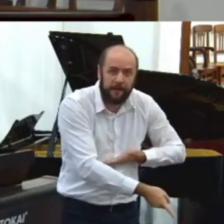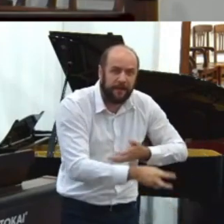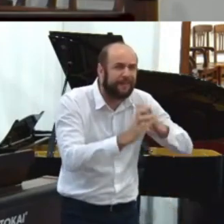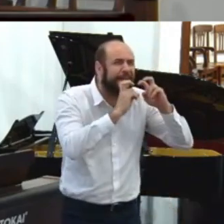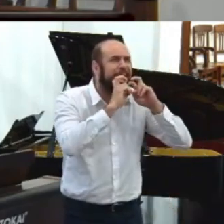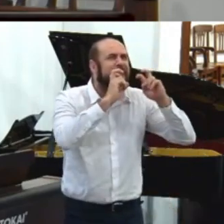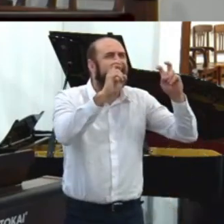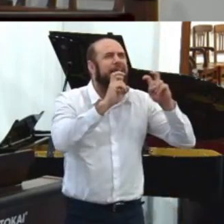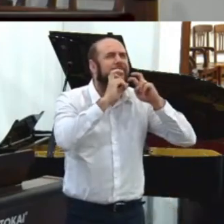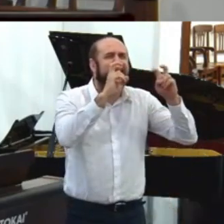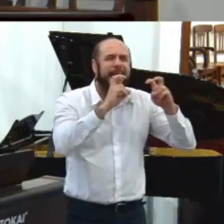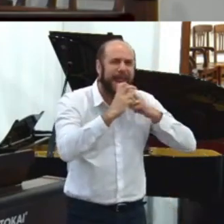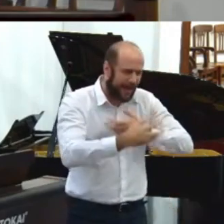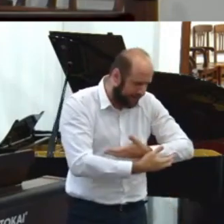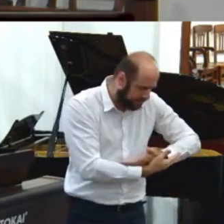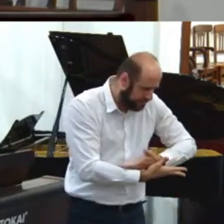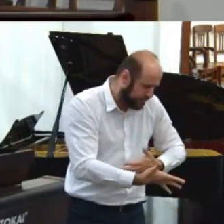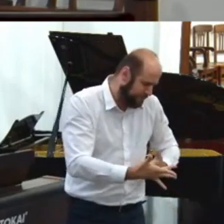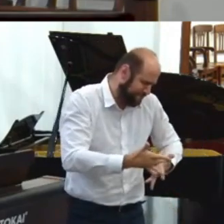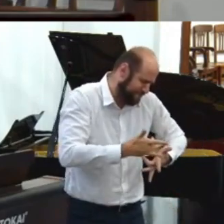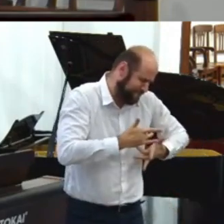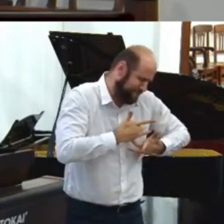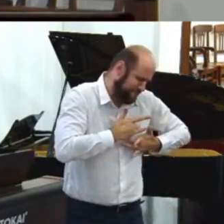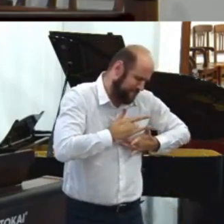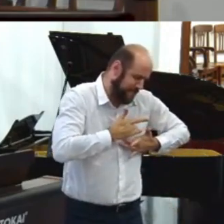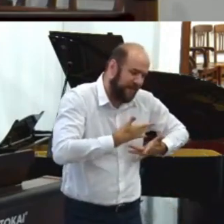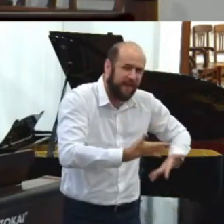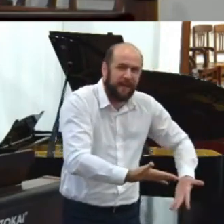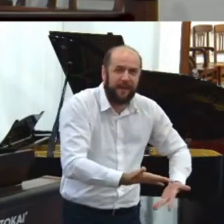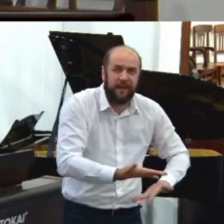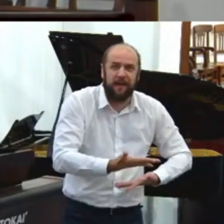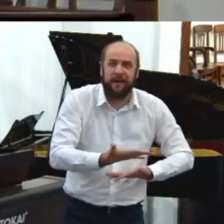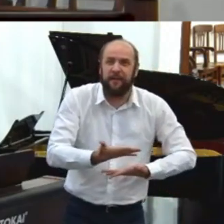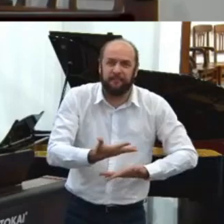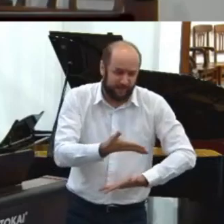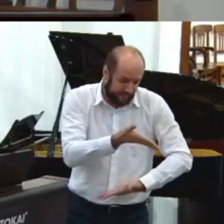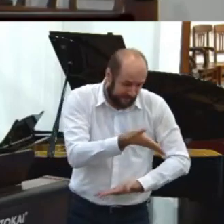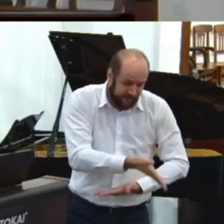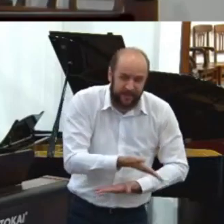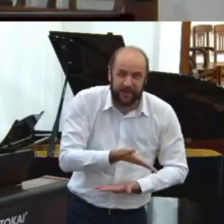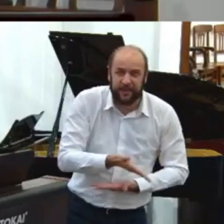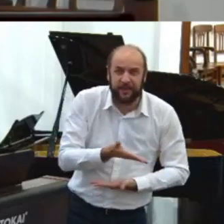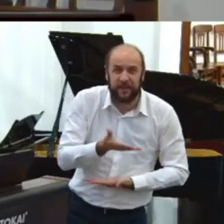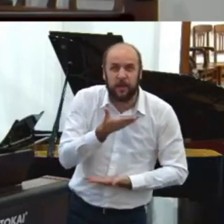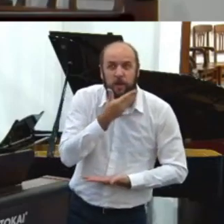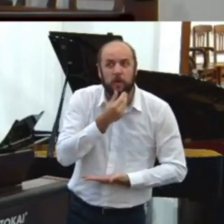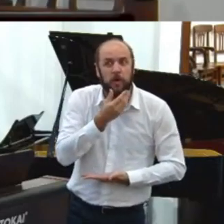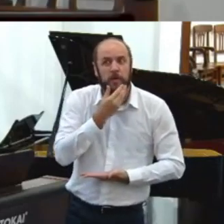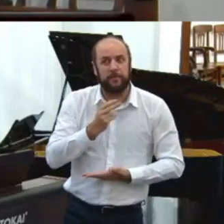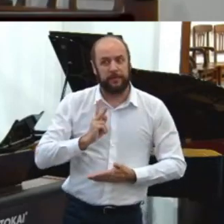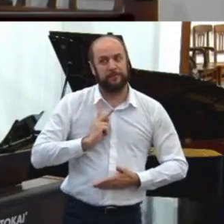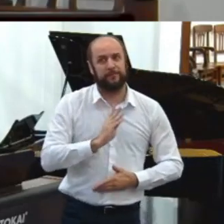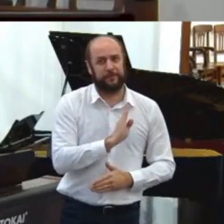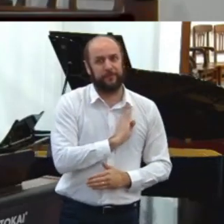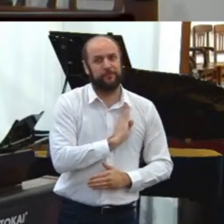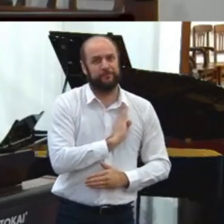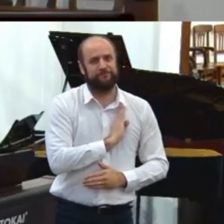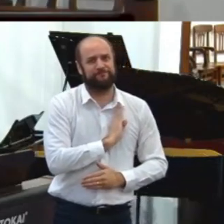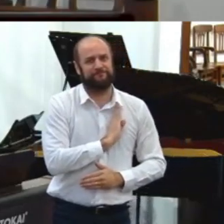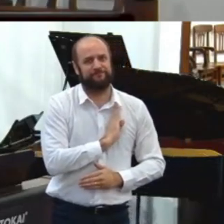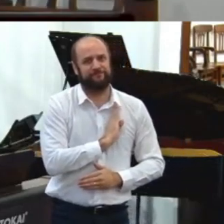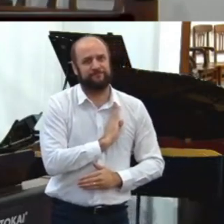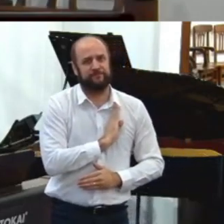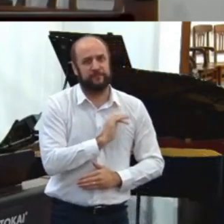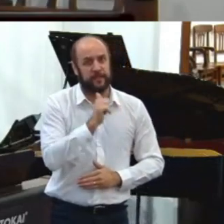menino chorava. Ela teve compaixão dele e disse: este é um menino dos hebreus. Então